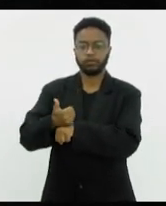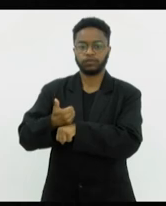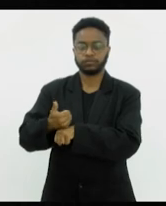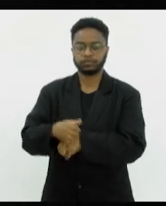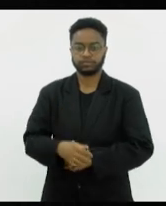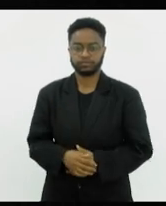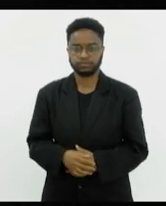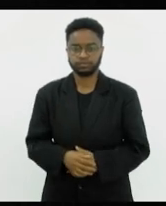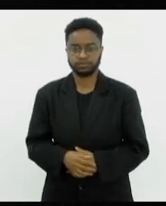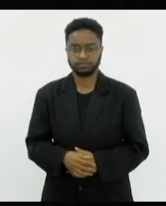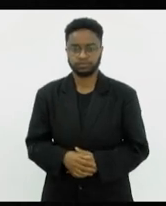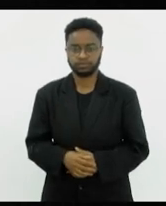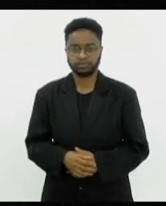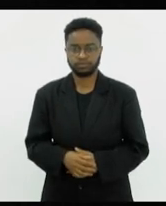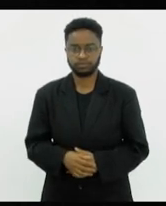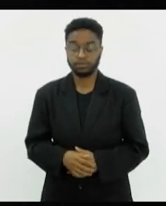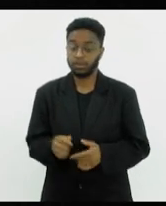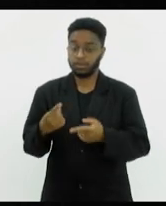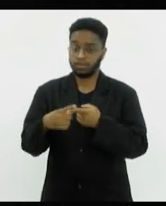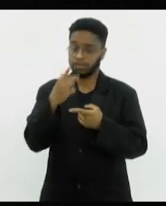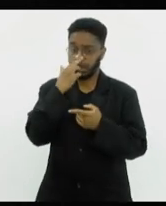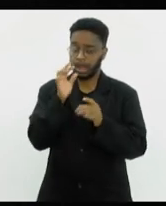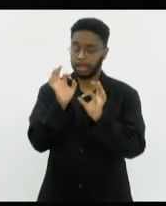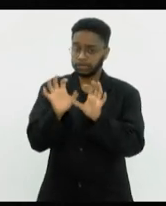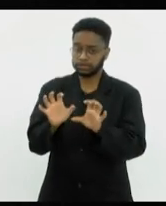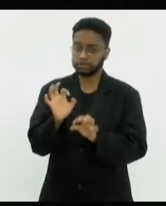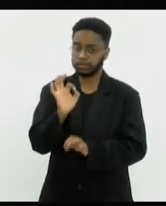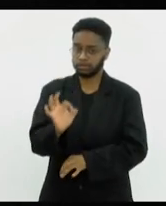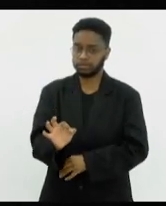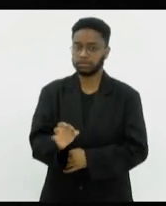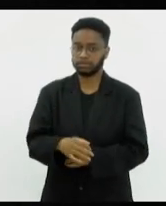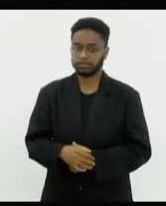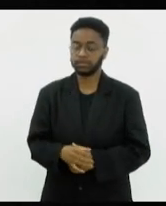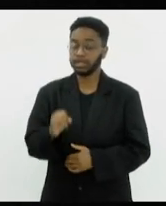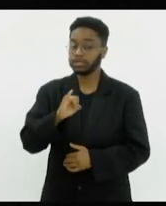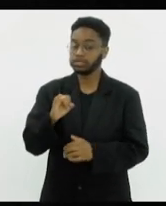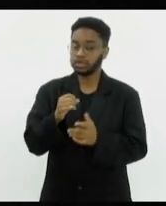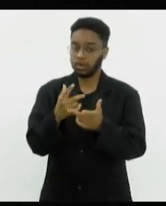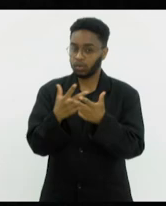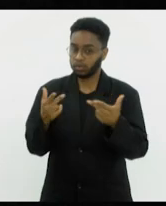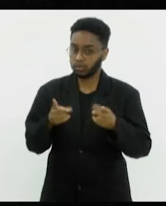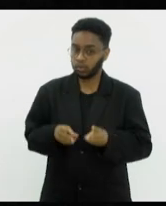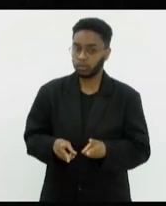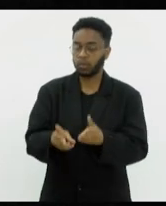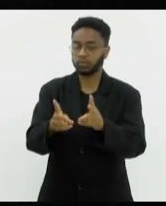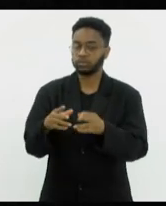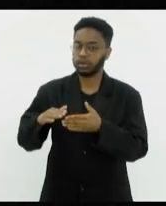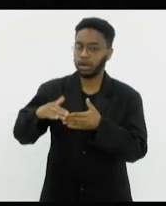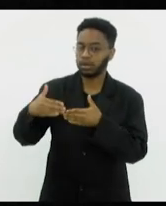laboral. Porque é assim, se as coisas continuarem se desencadeando,